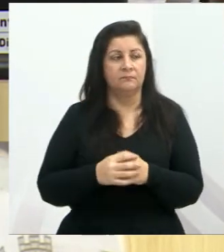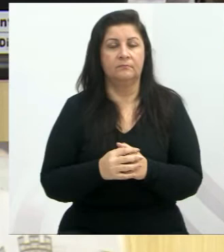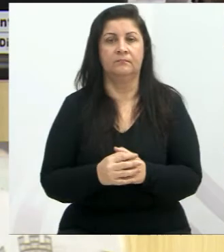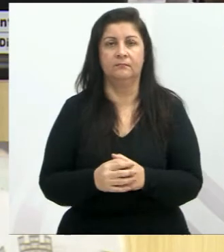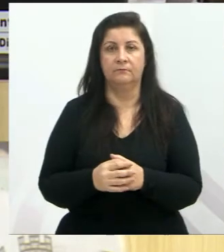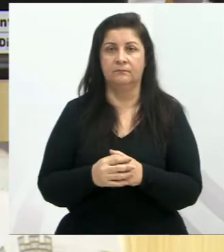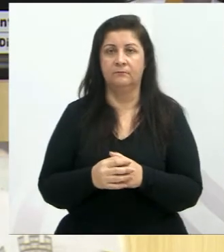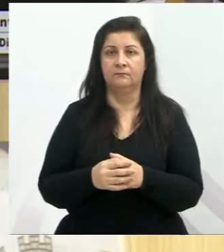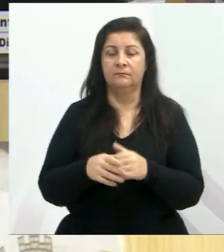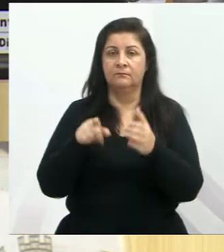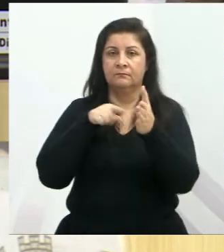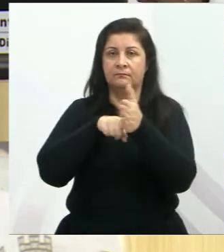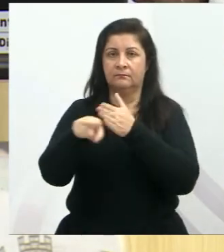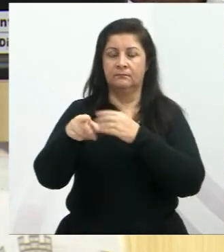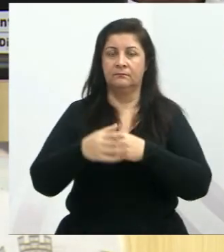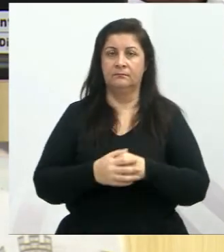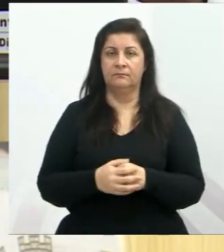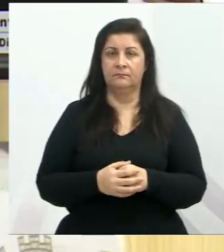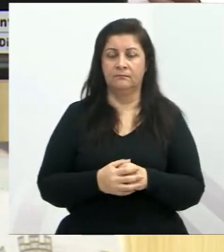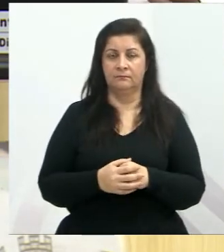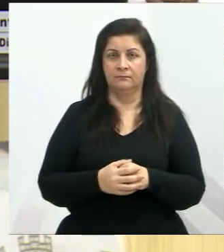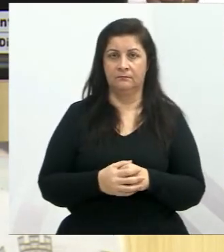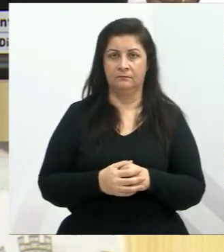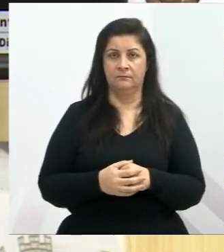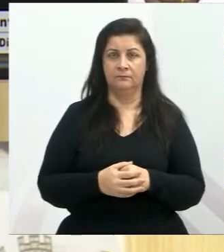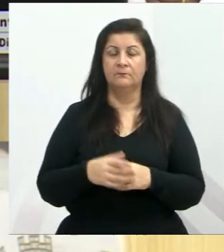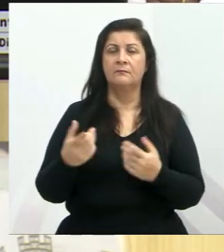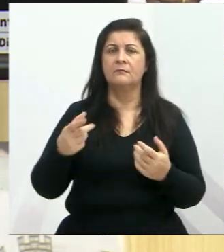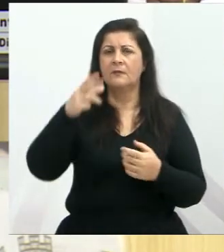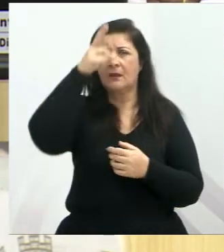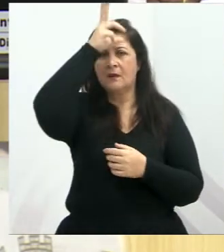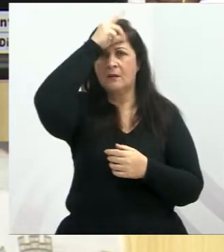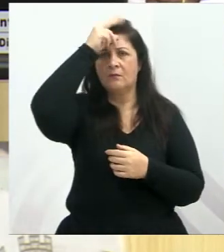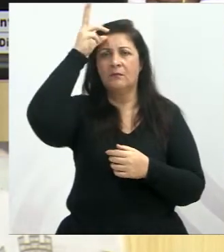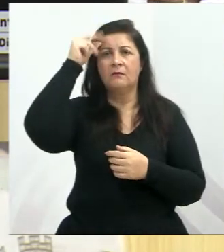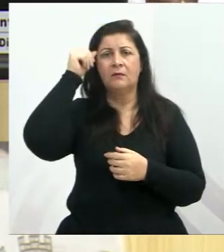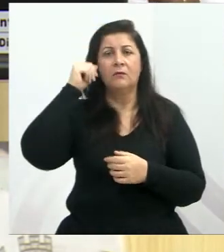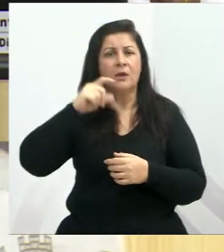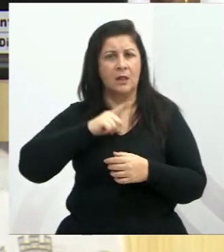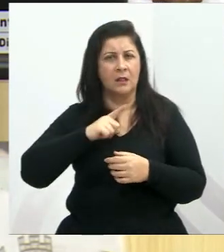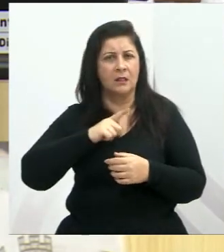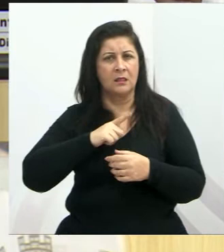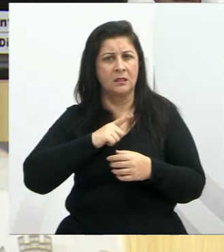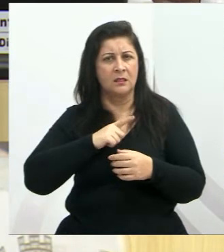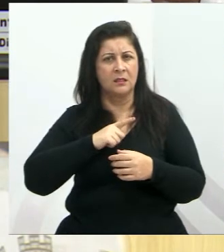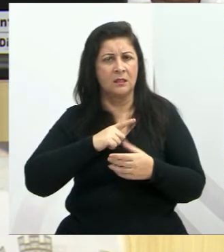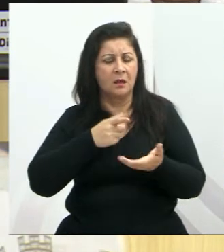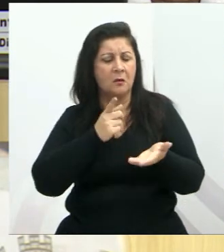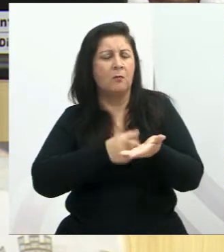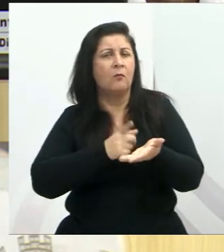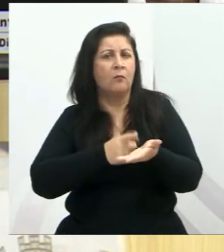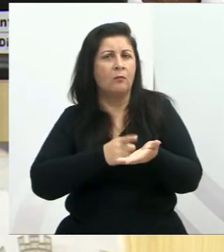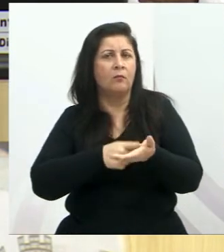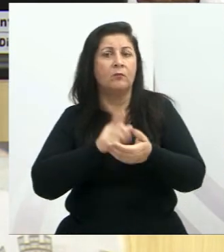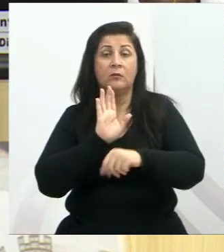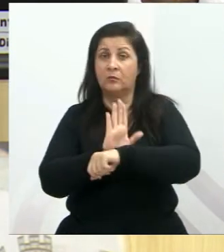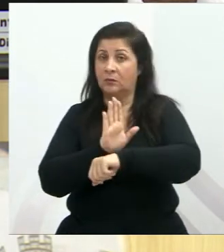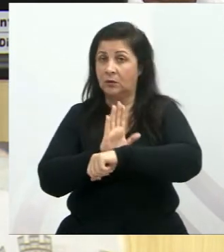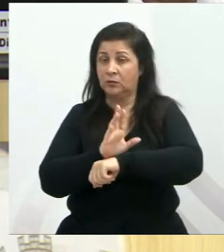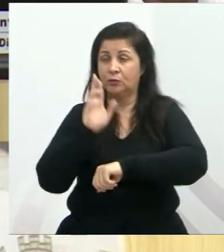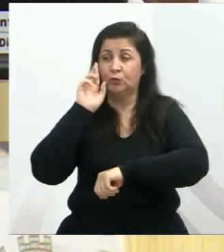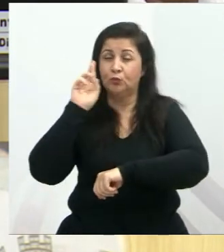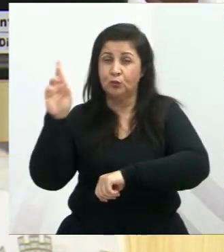o seguinte pedido de informação: a prefeitura tem algum plano de ação para ajudar esses